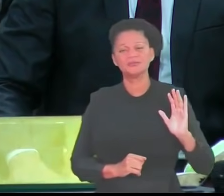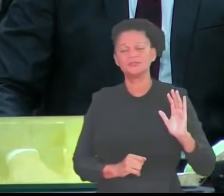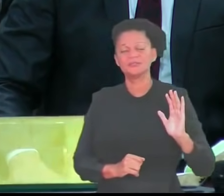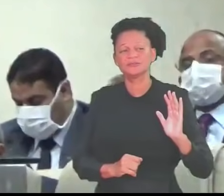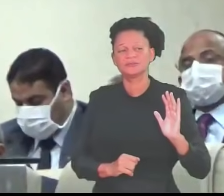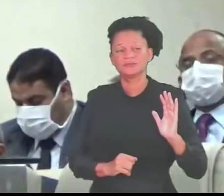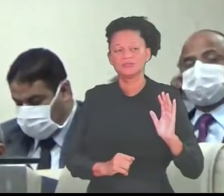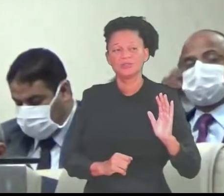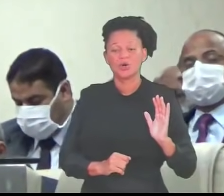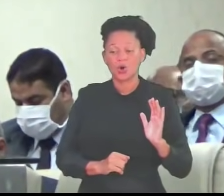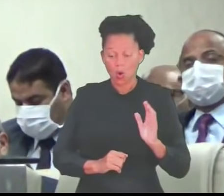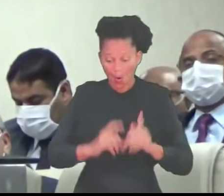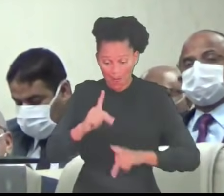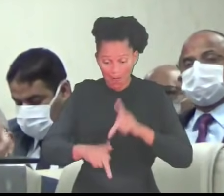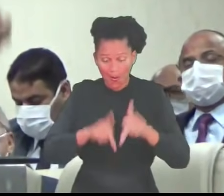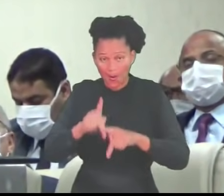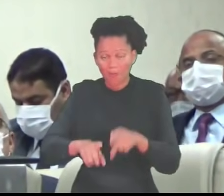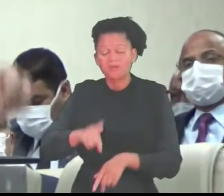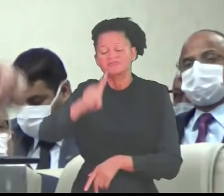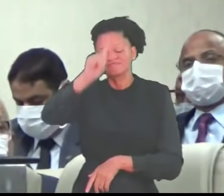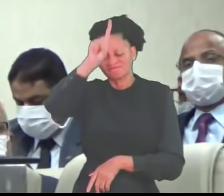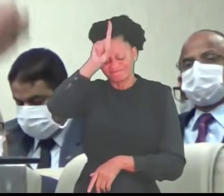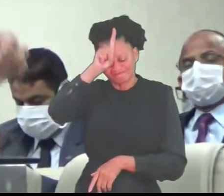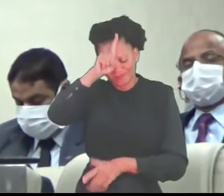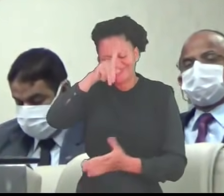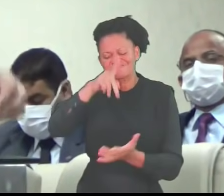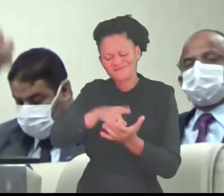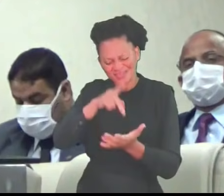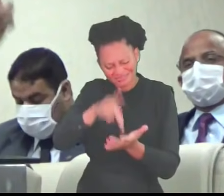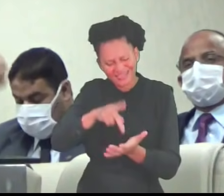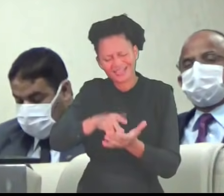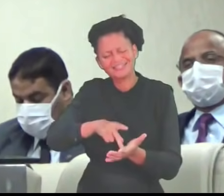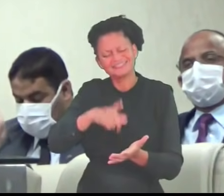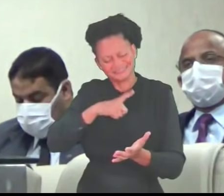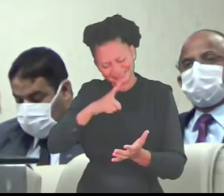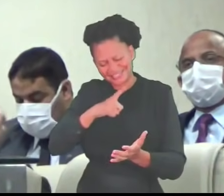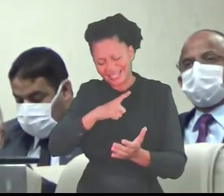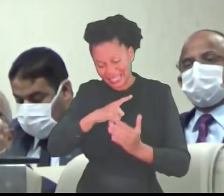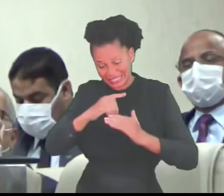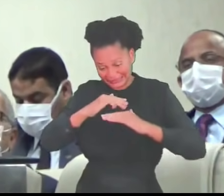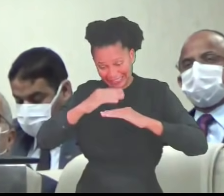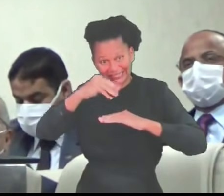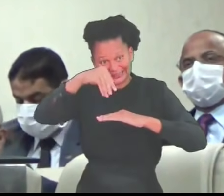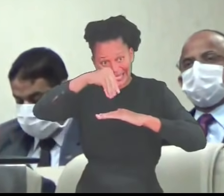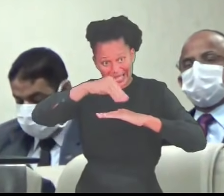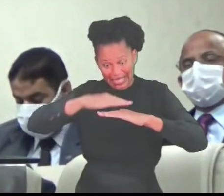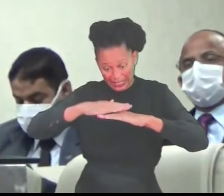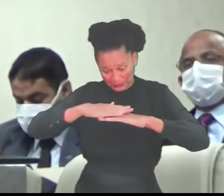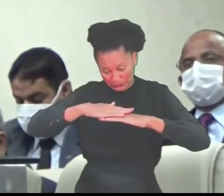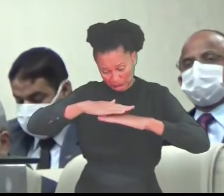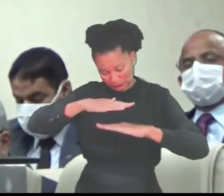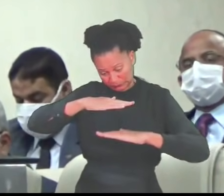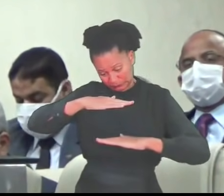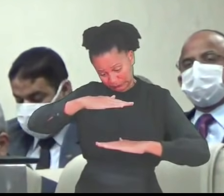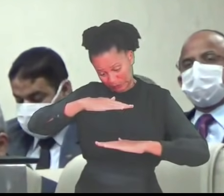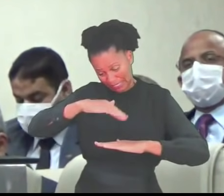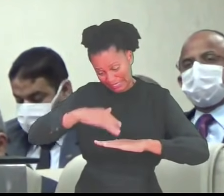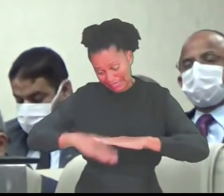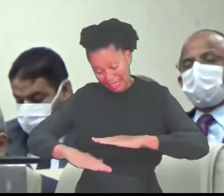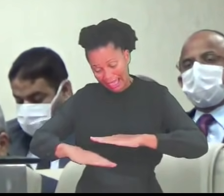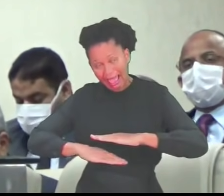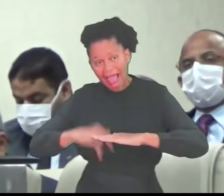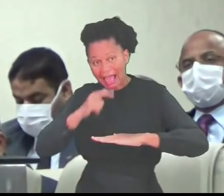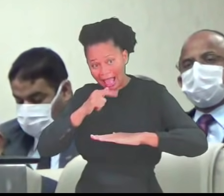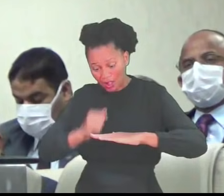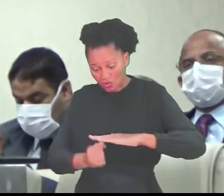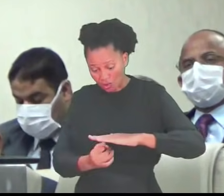Os jordanianos dizem: realmente há um lençol freático aqui embaixo. Então, o que foi que Deus fez, irmão? Deus fez